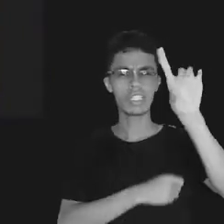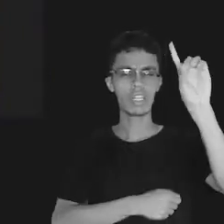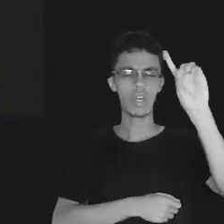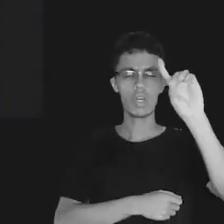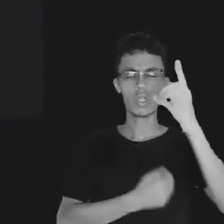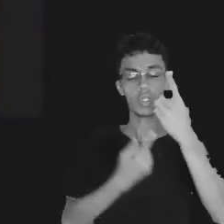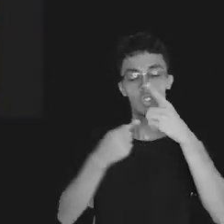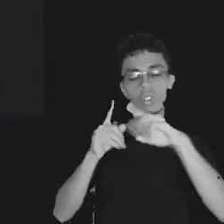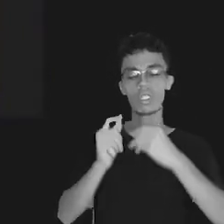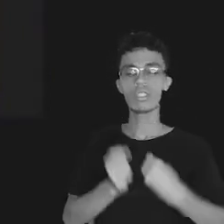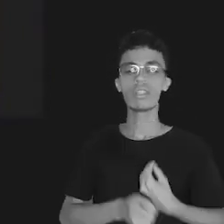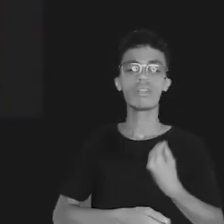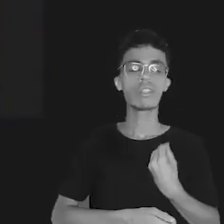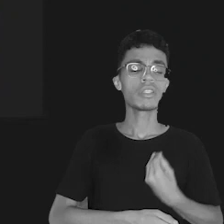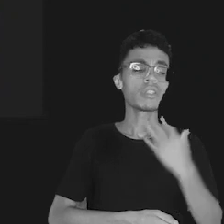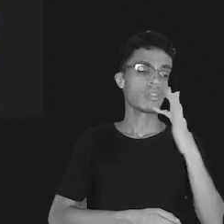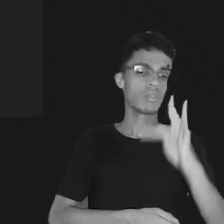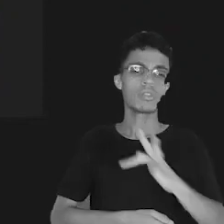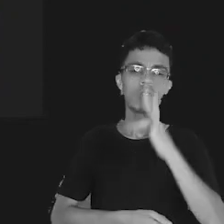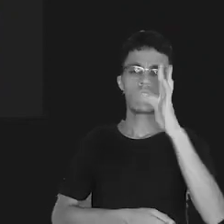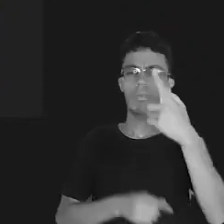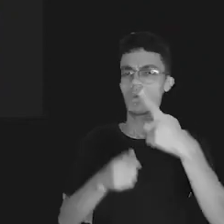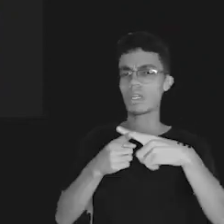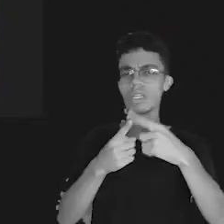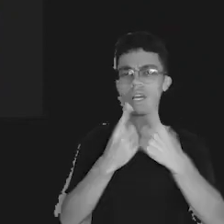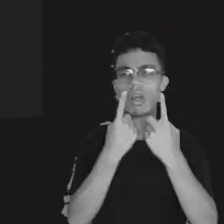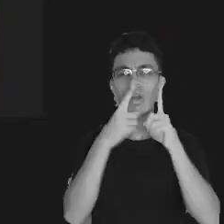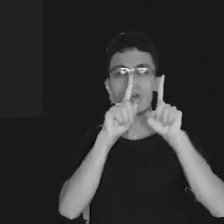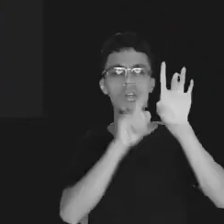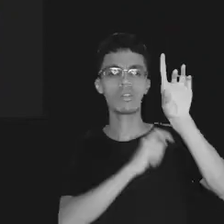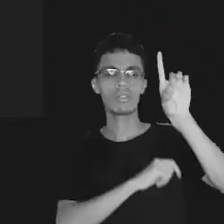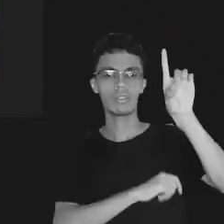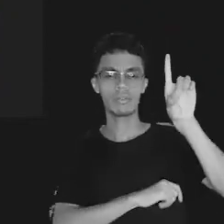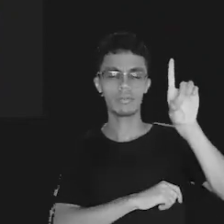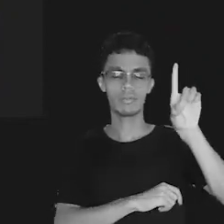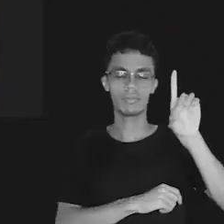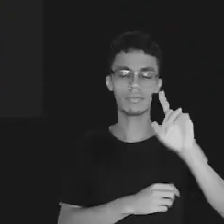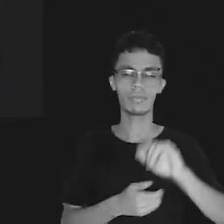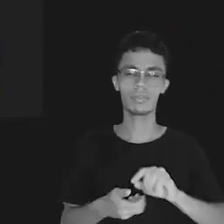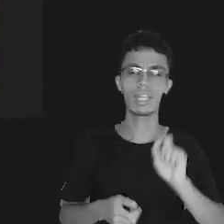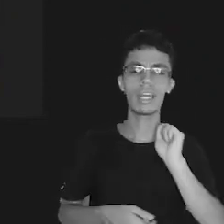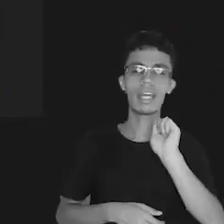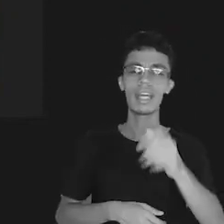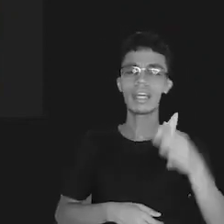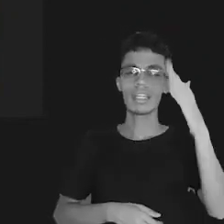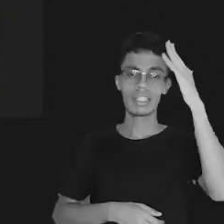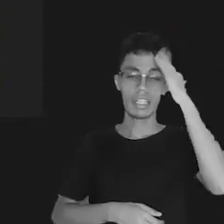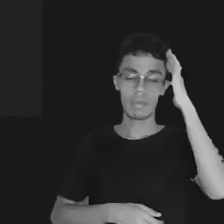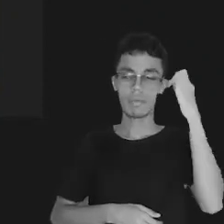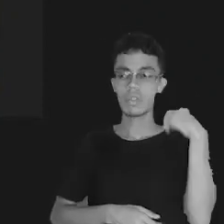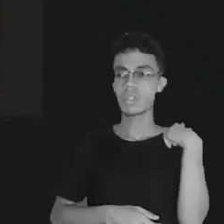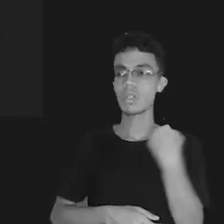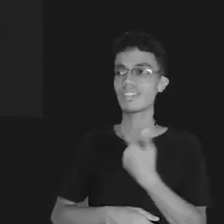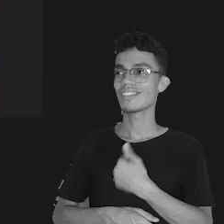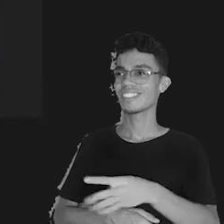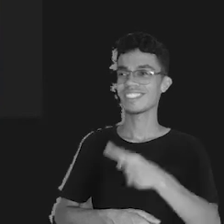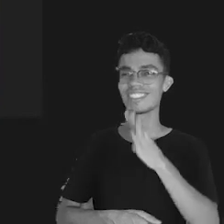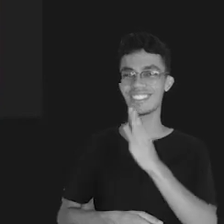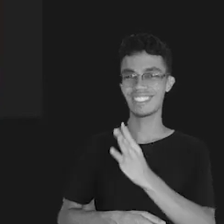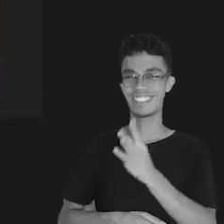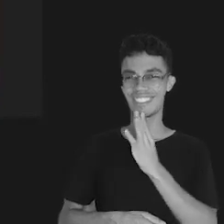com a morte, com o destino, e por que não com Deus? Quem sabe assim nós o